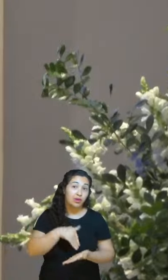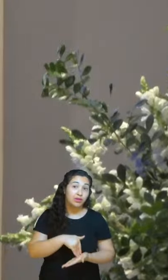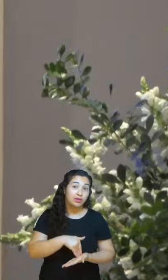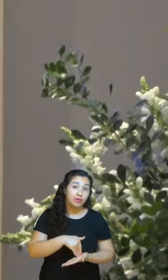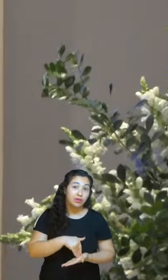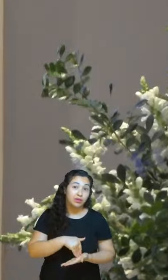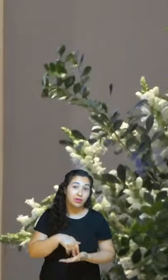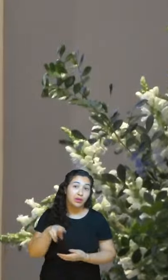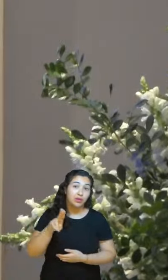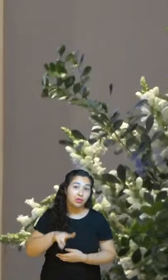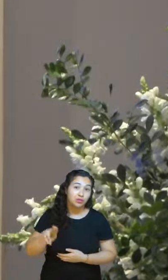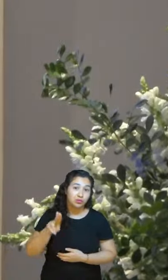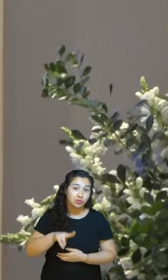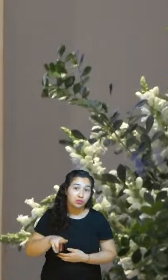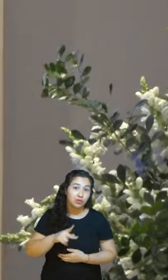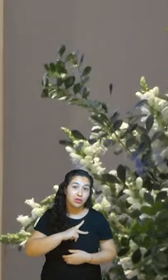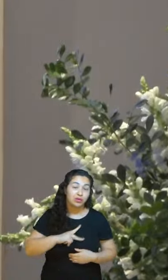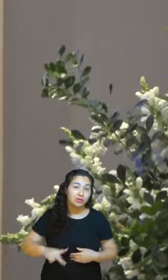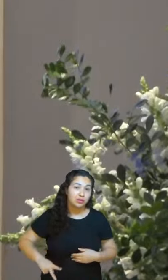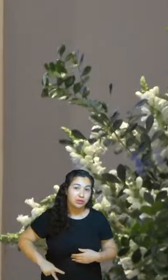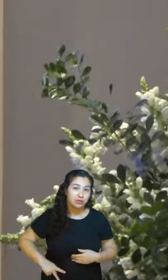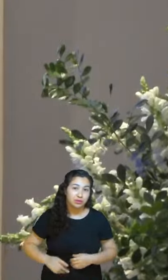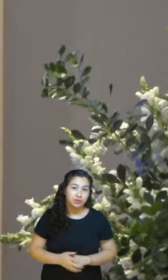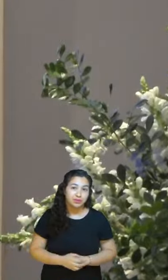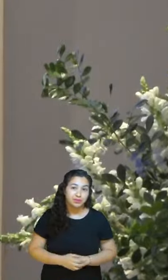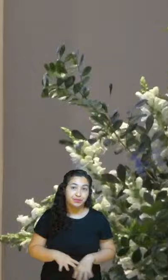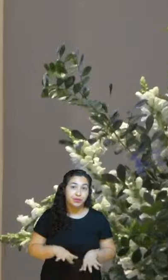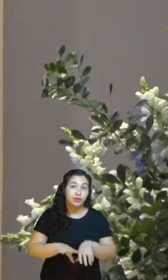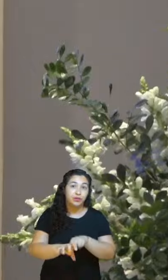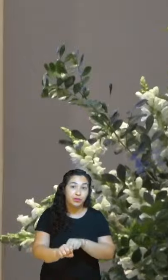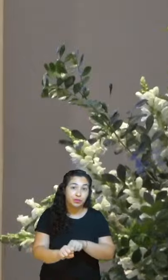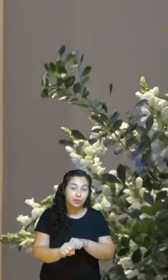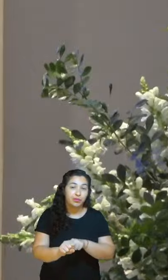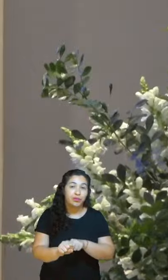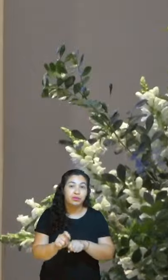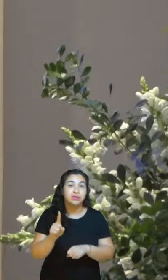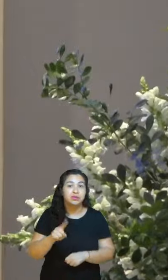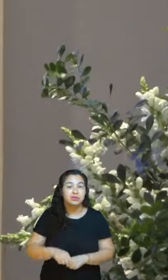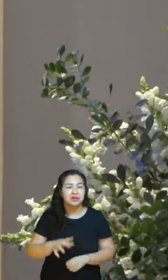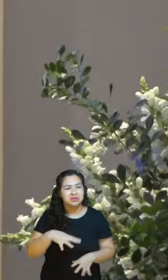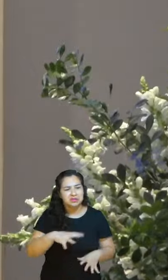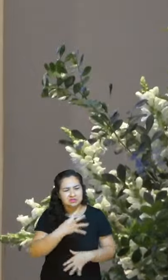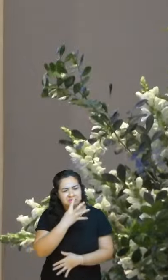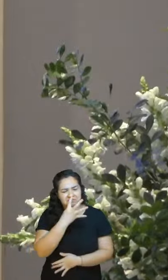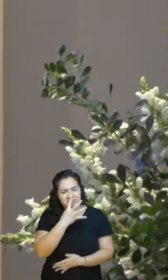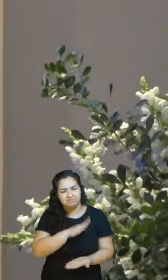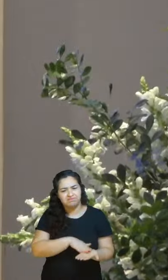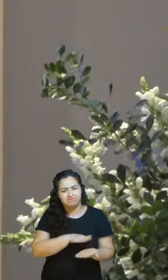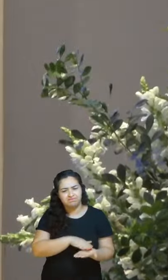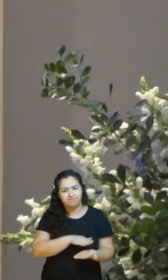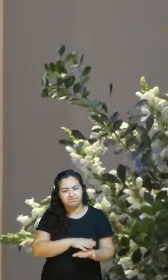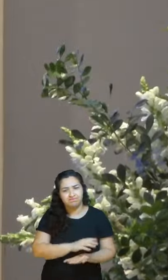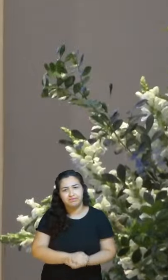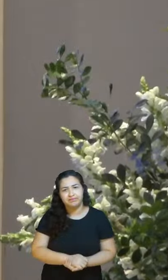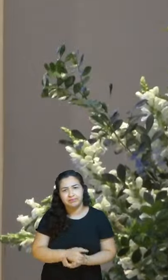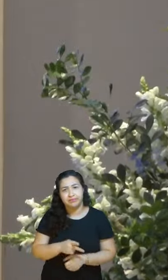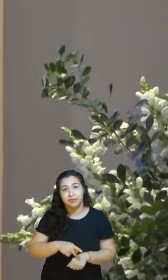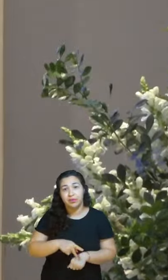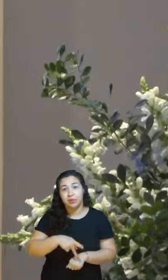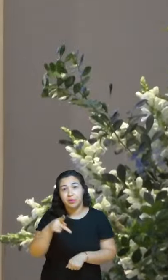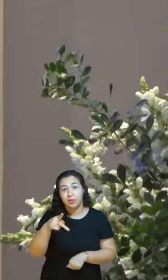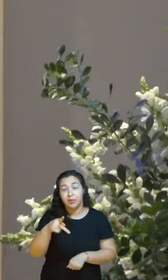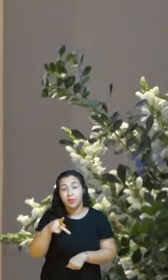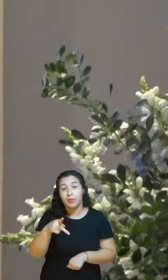de presidente sua formação acadêmica é invejosa pós-doutor pela Universidade